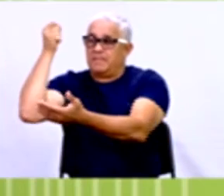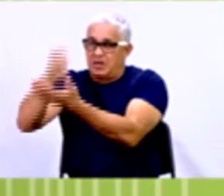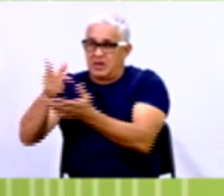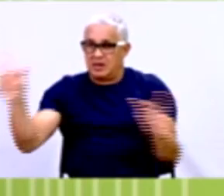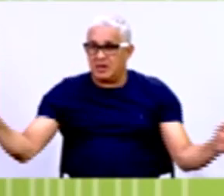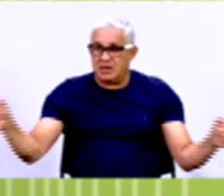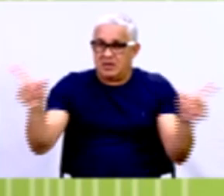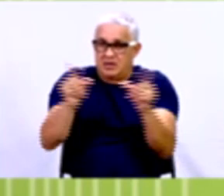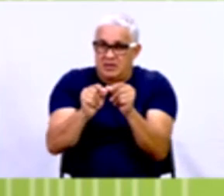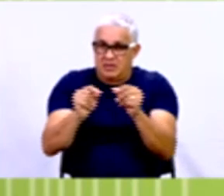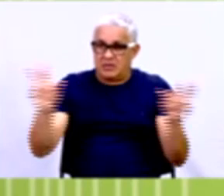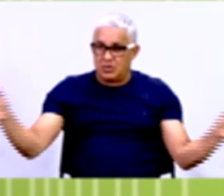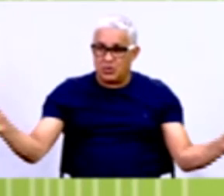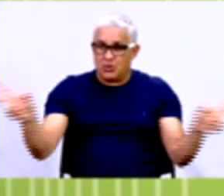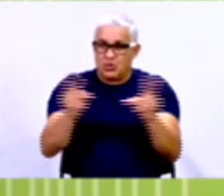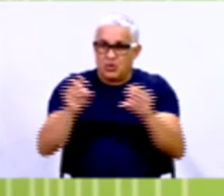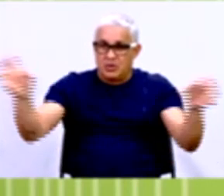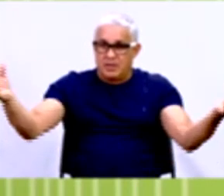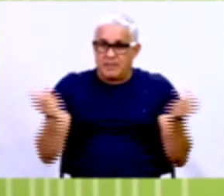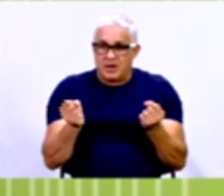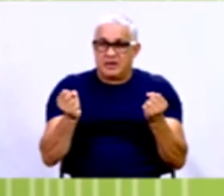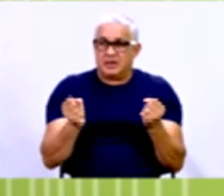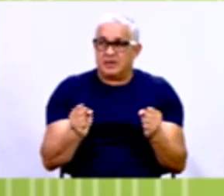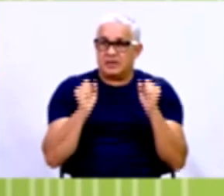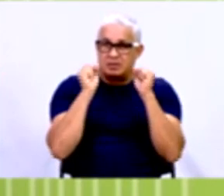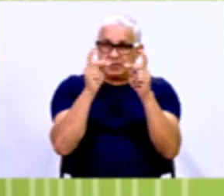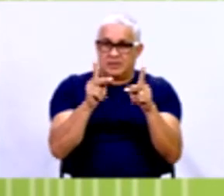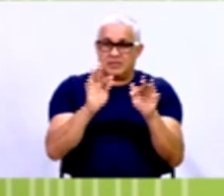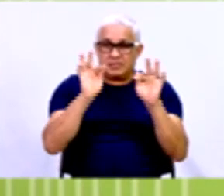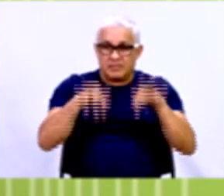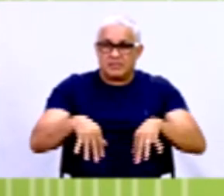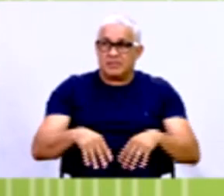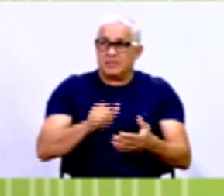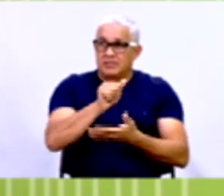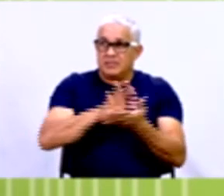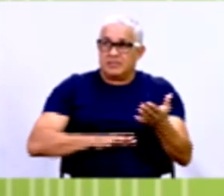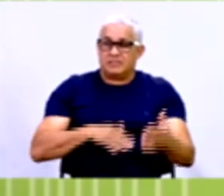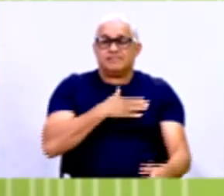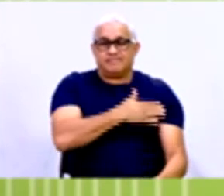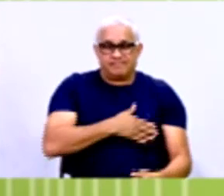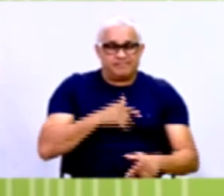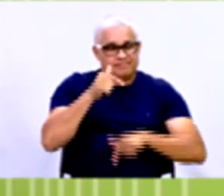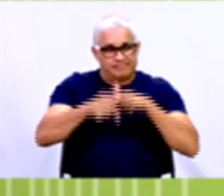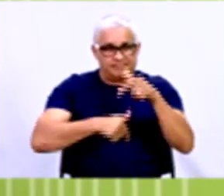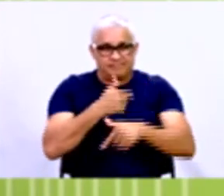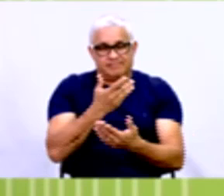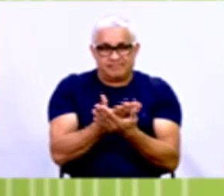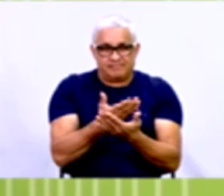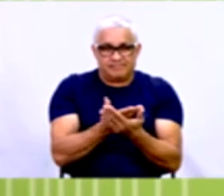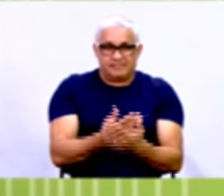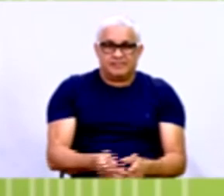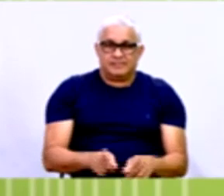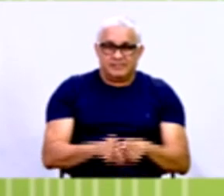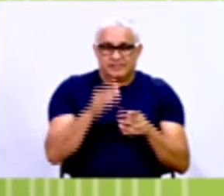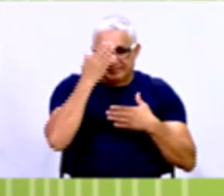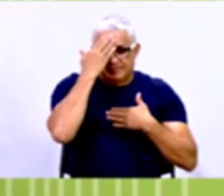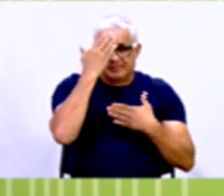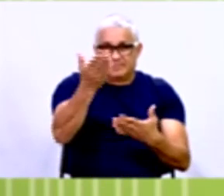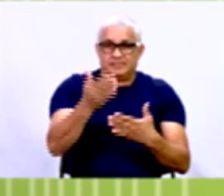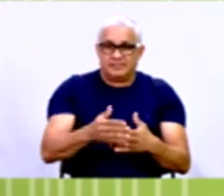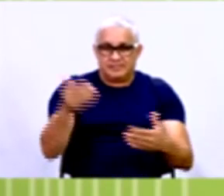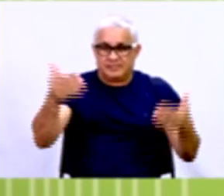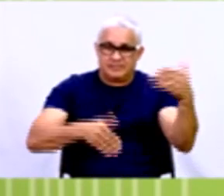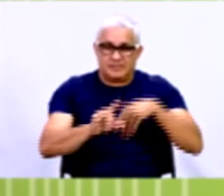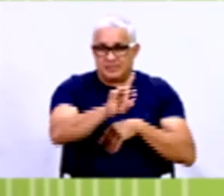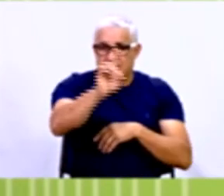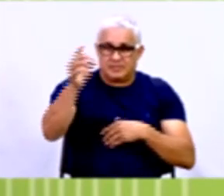Ok. Ok, pessoal. Estamos finalizando. Foi um prazer trabalhar nessa aula e agradecer pela participação de cada